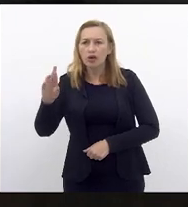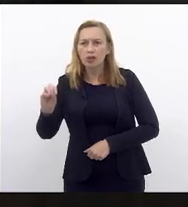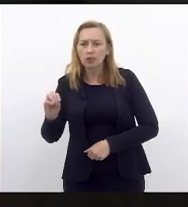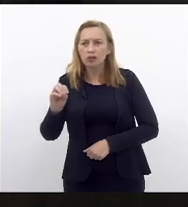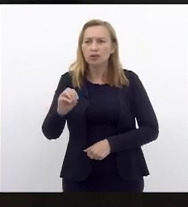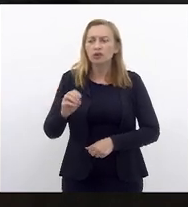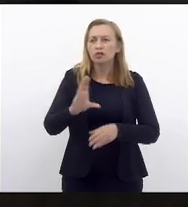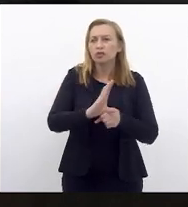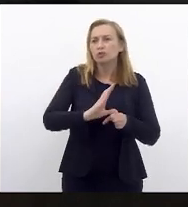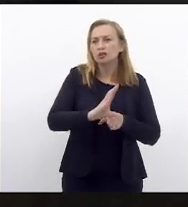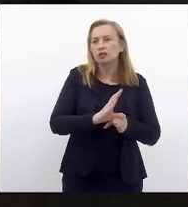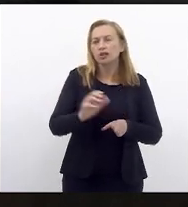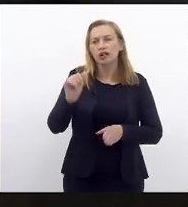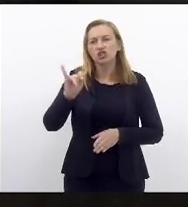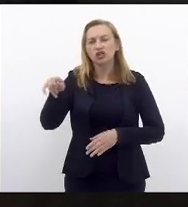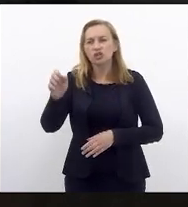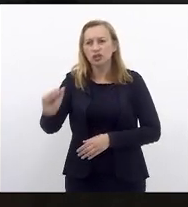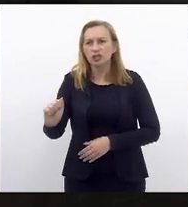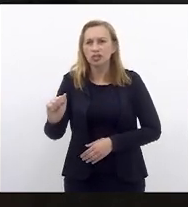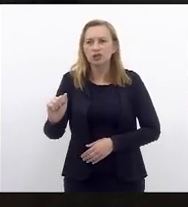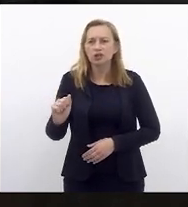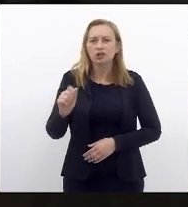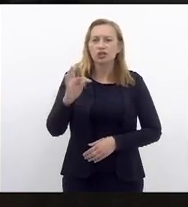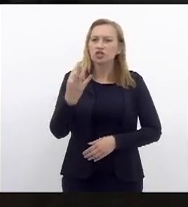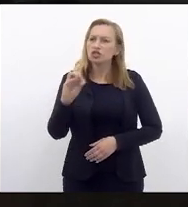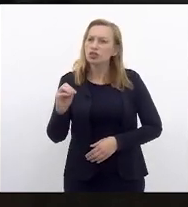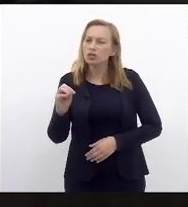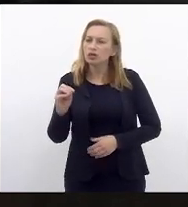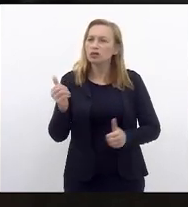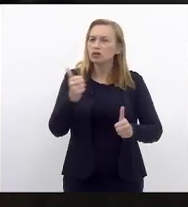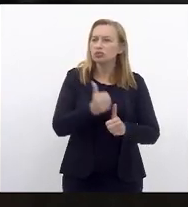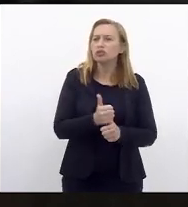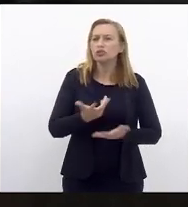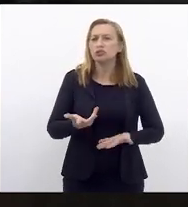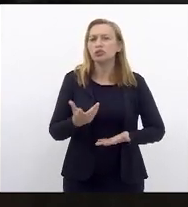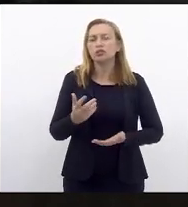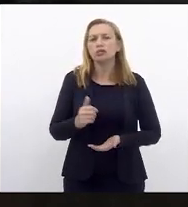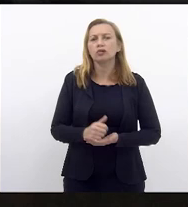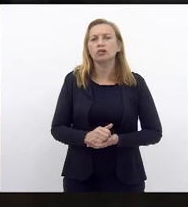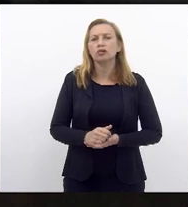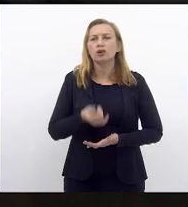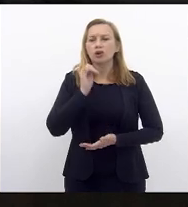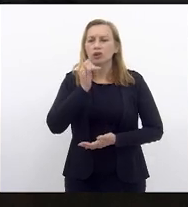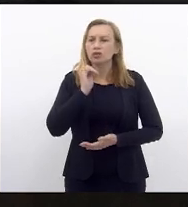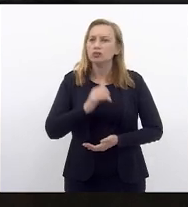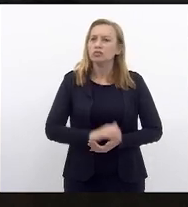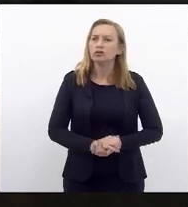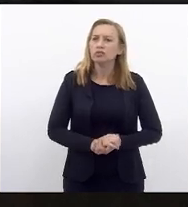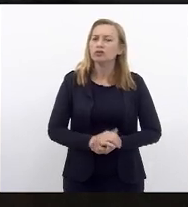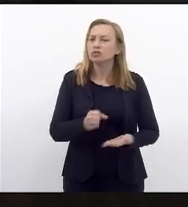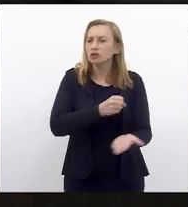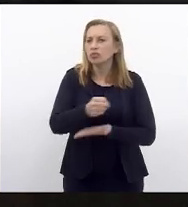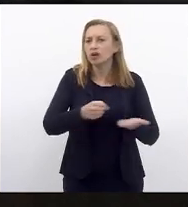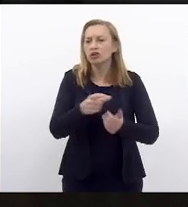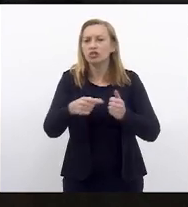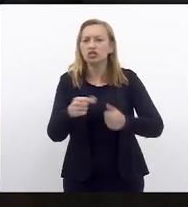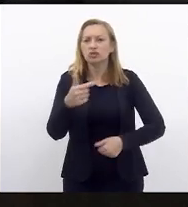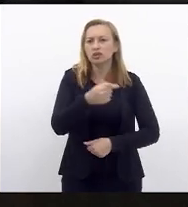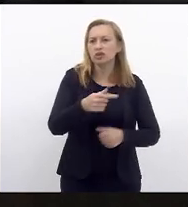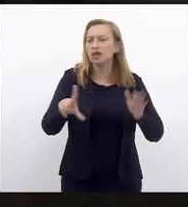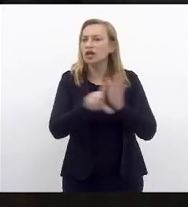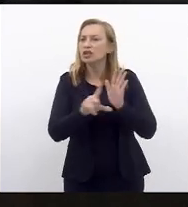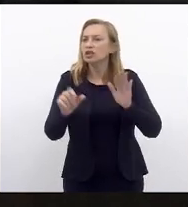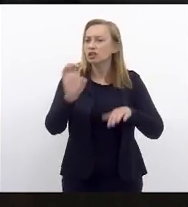de conselheiro da Genersa em substituição ao senhor Tiago Mohamed Monteiro. Parecer do relator. Com base no artigo 7º da Lei